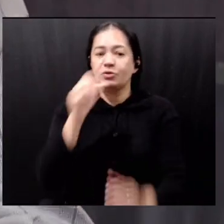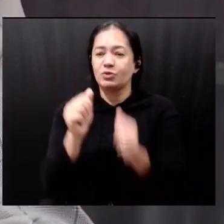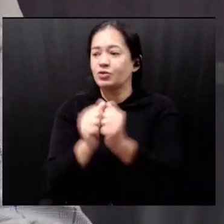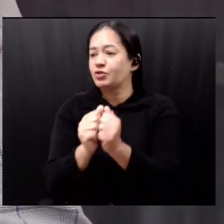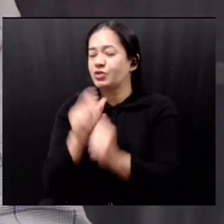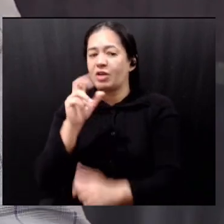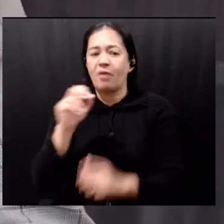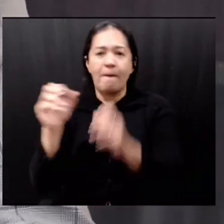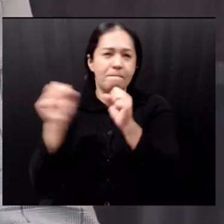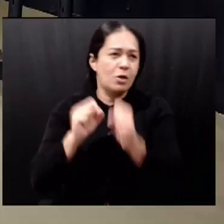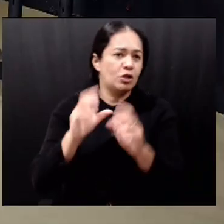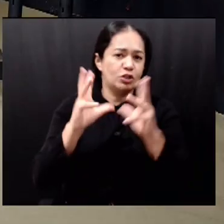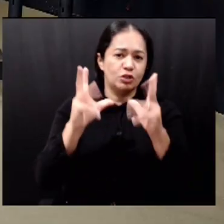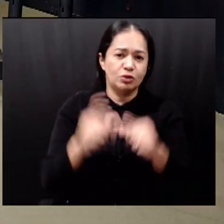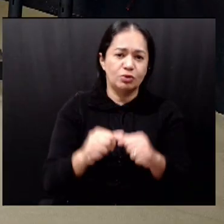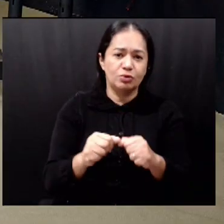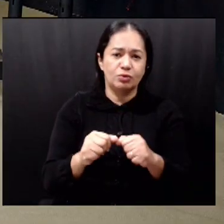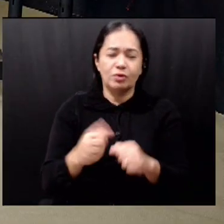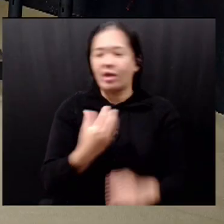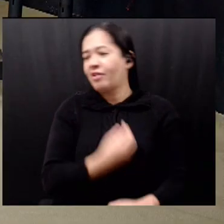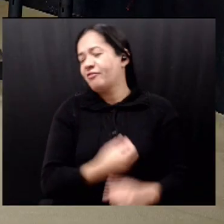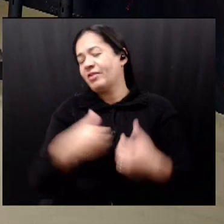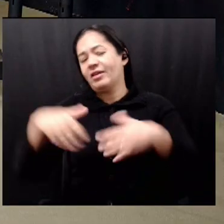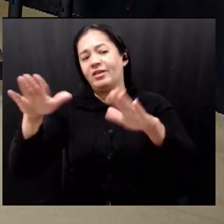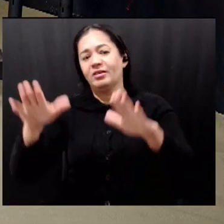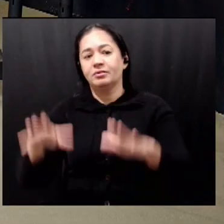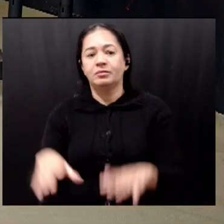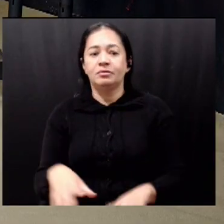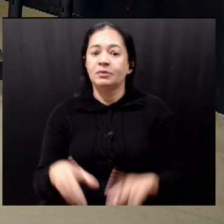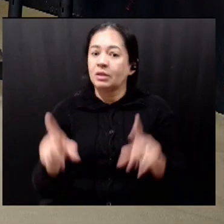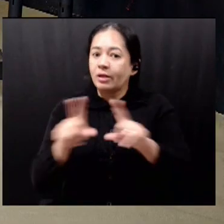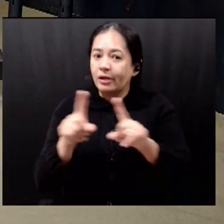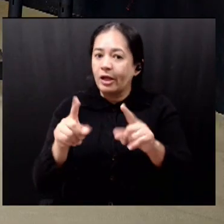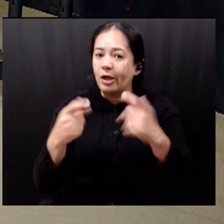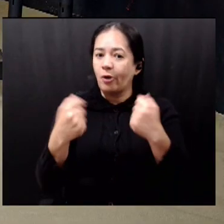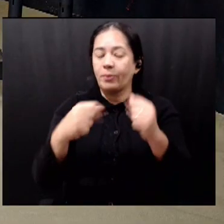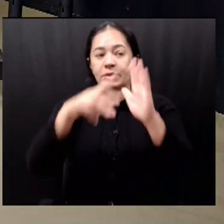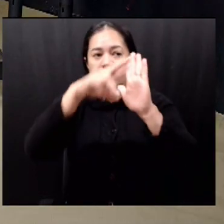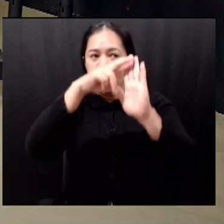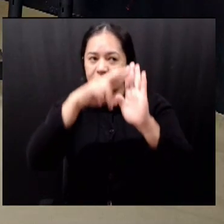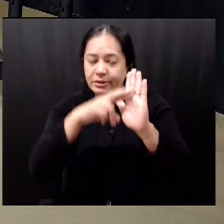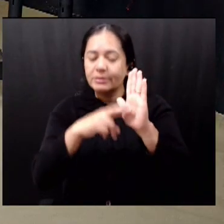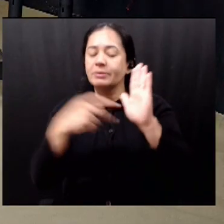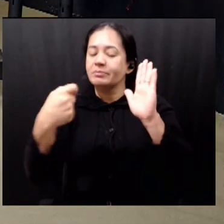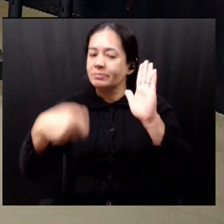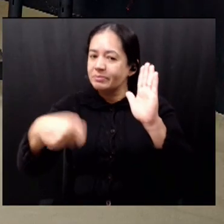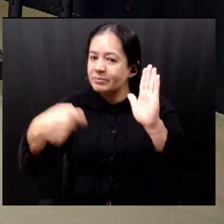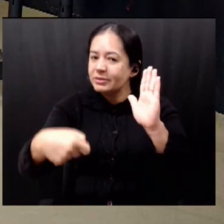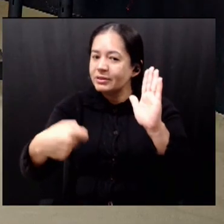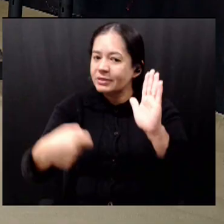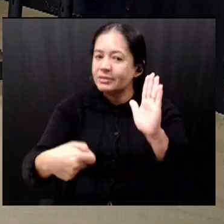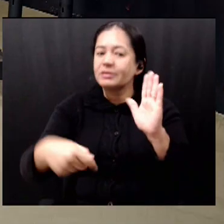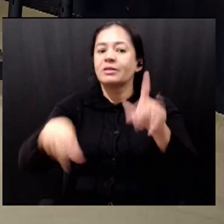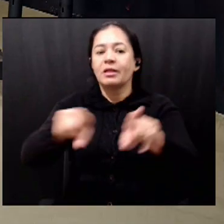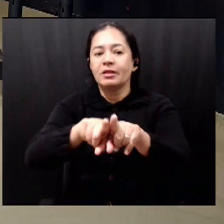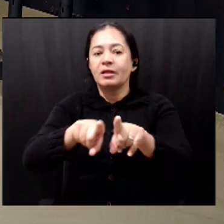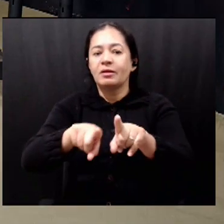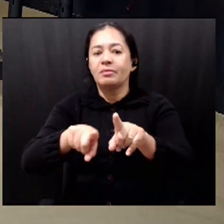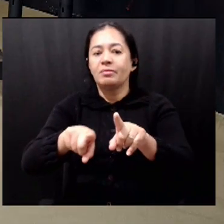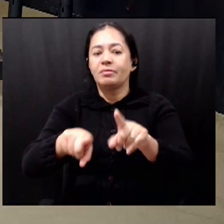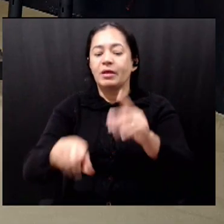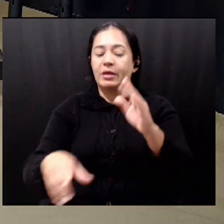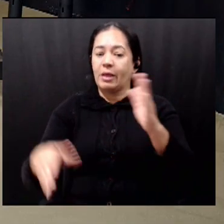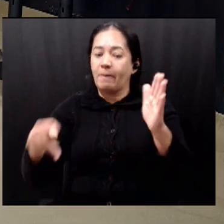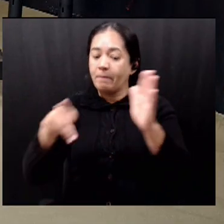ali a vida, né? Entendi. Quer E dizer, assim, as regras, elas sim. precisam estar também, faz parte das férias, é isso? Sim, claro que